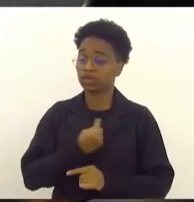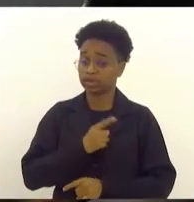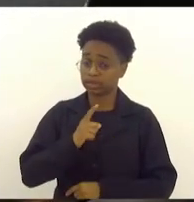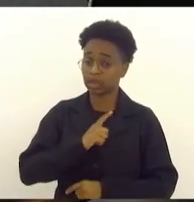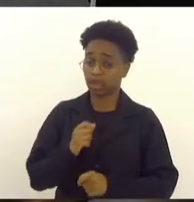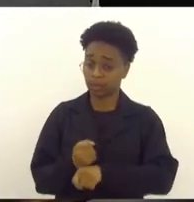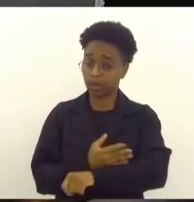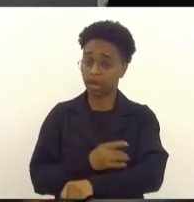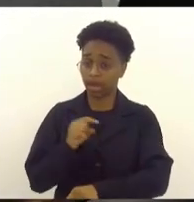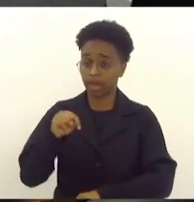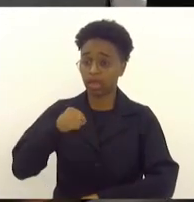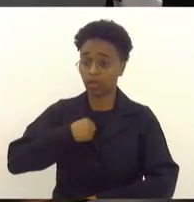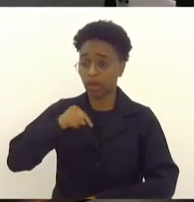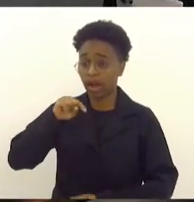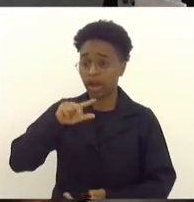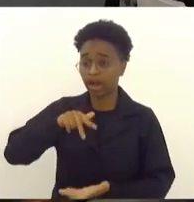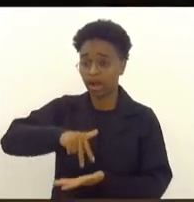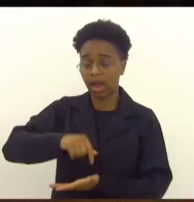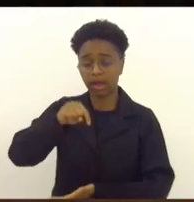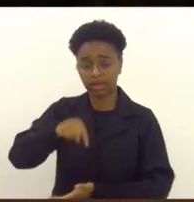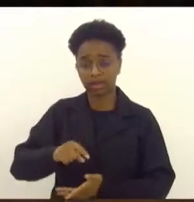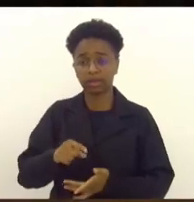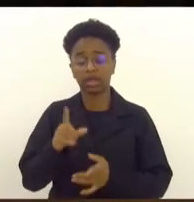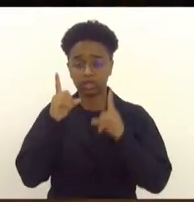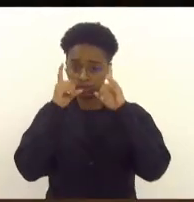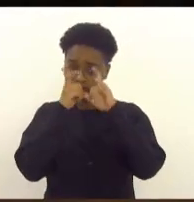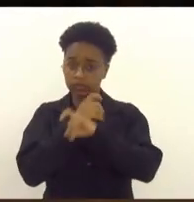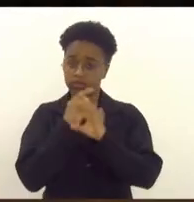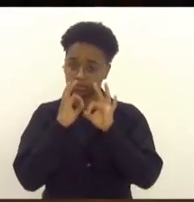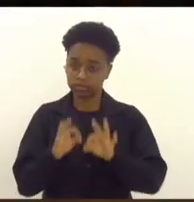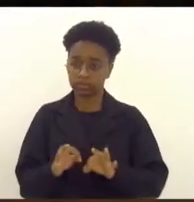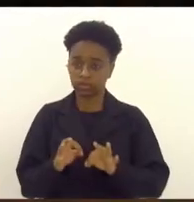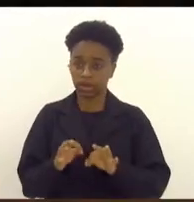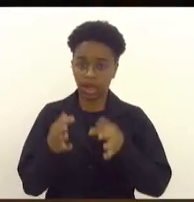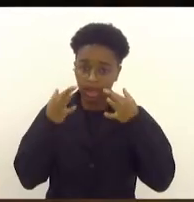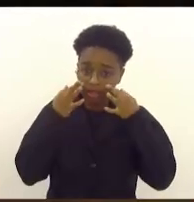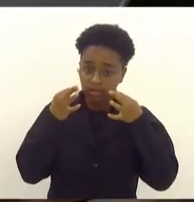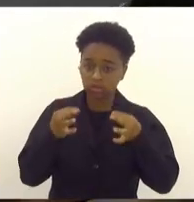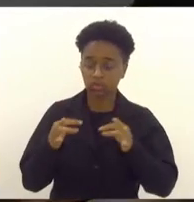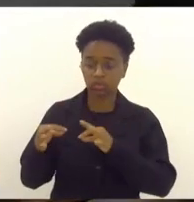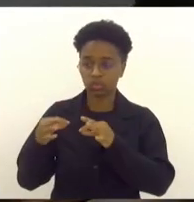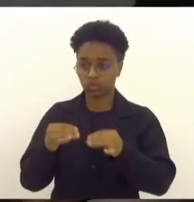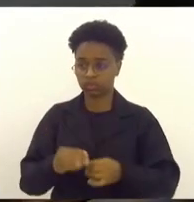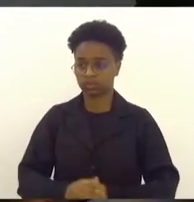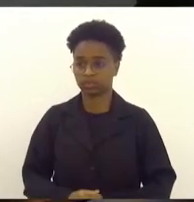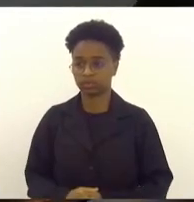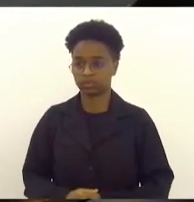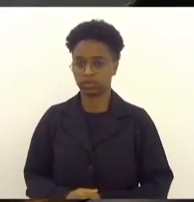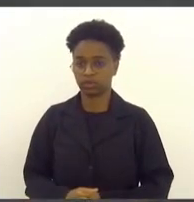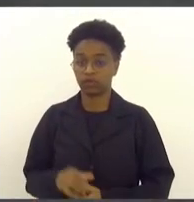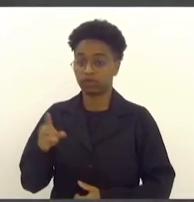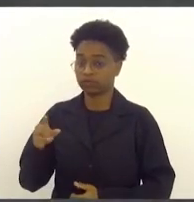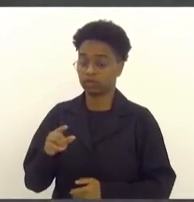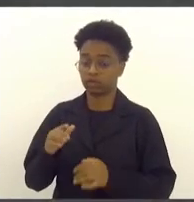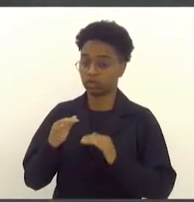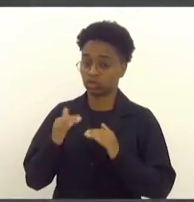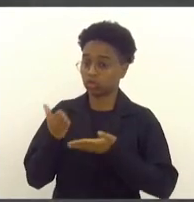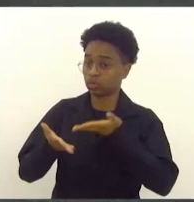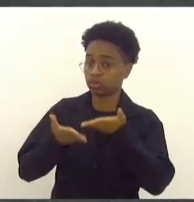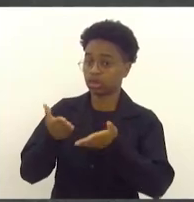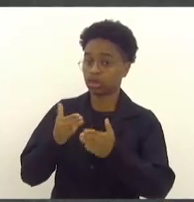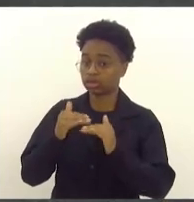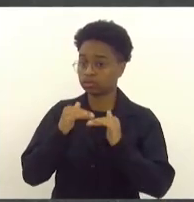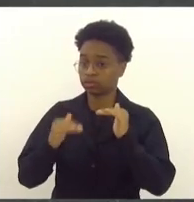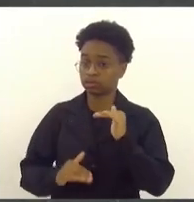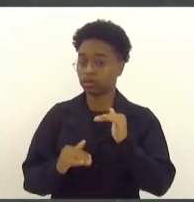eu estou aqui presidindo aqui é difícil isso atender mais os seus colegas de forma injusta Eu tenho um carinho com todos